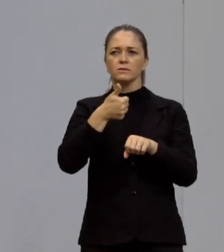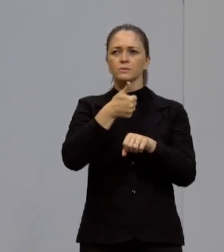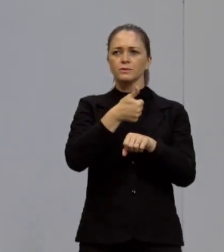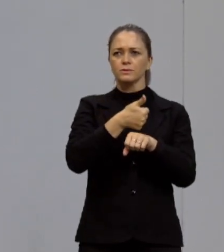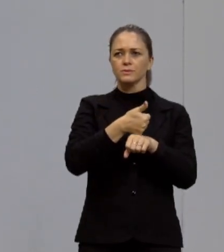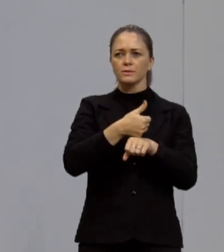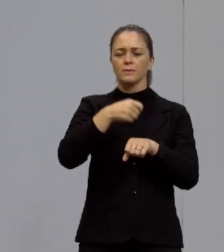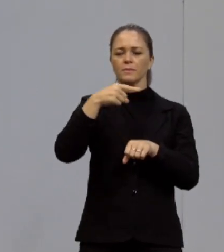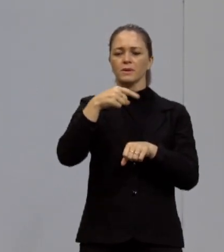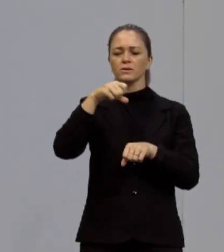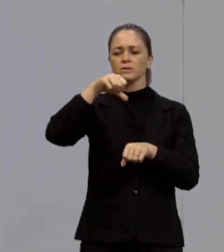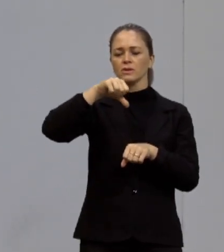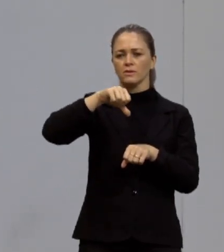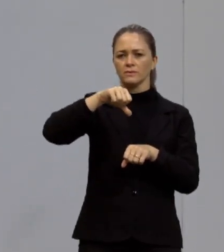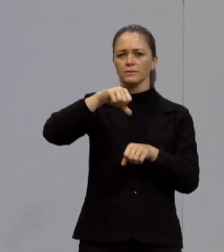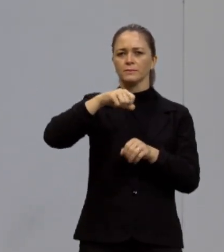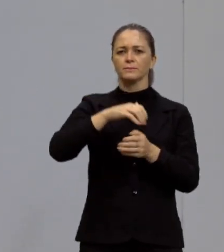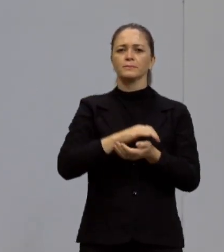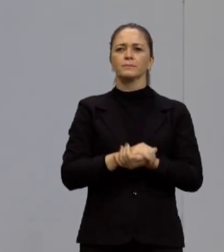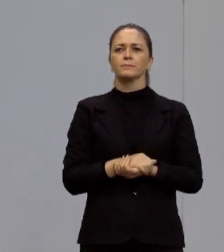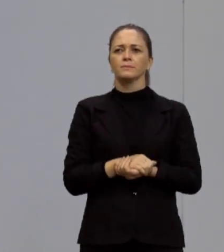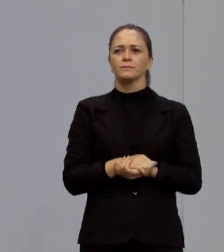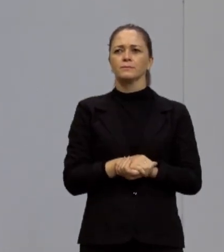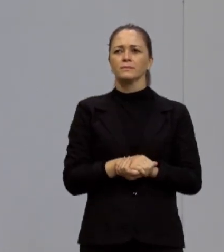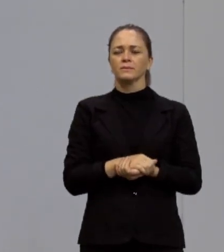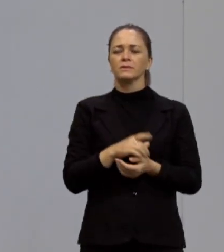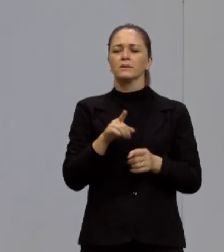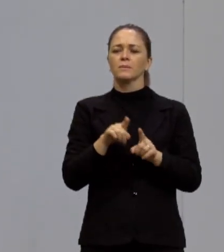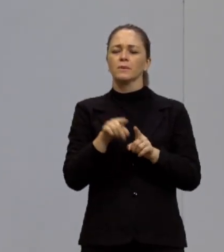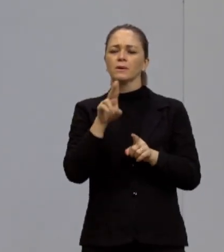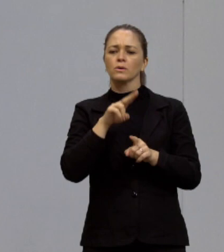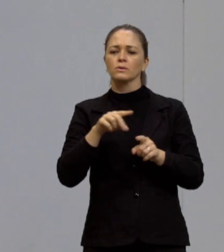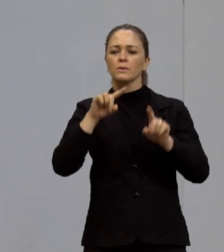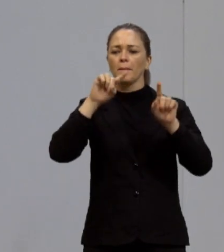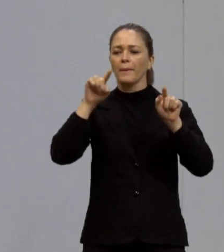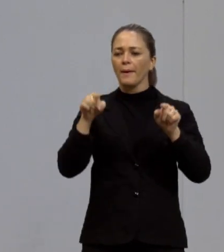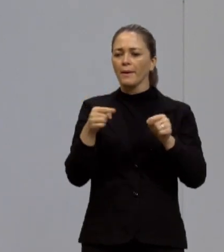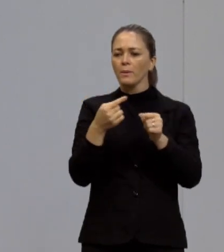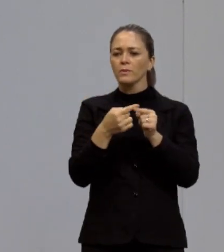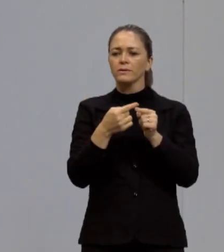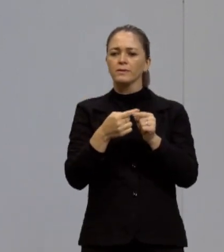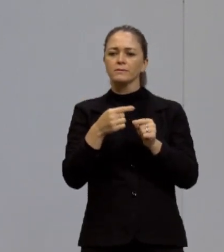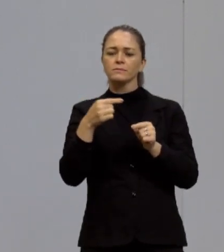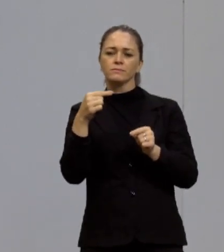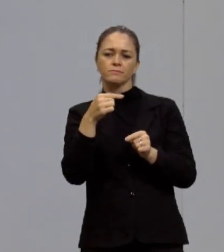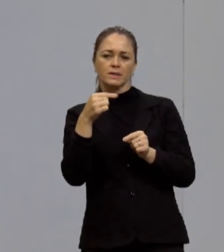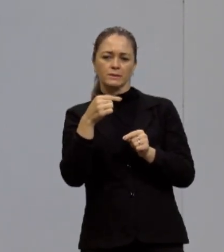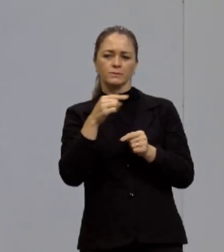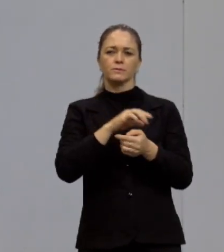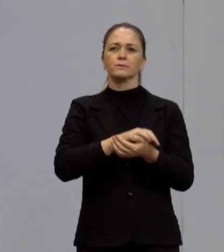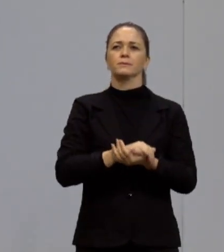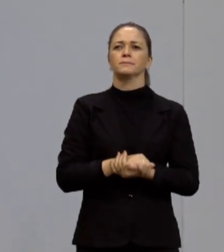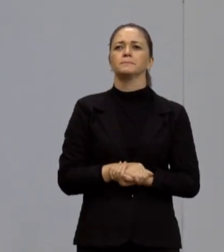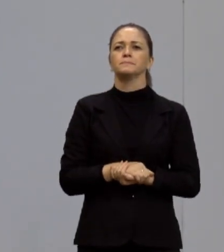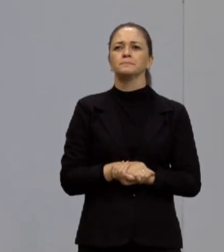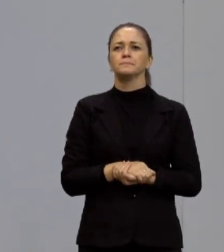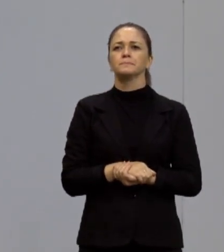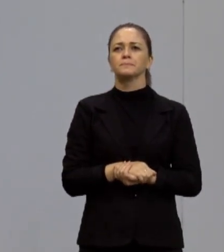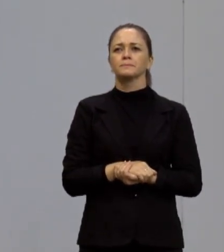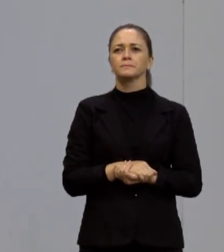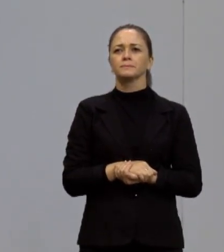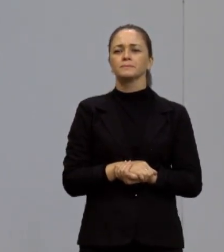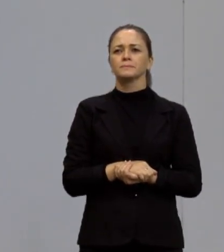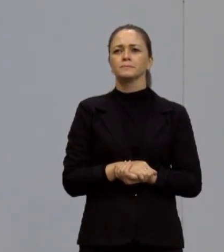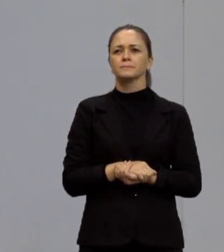C? Menos 9. De novo, eu usei um parênteses, certo?